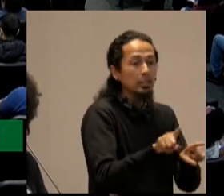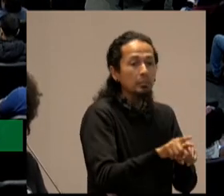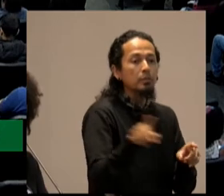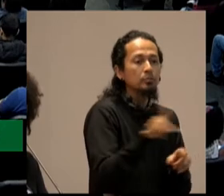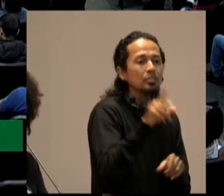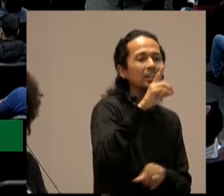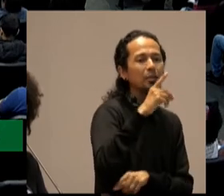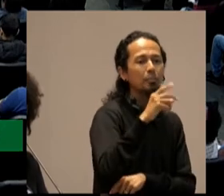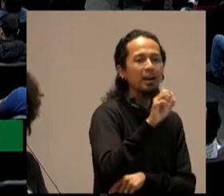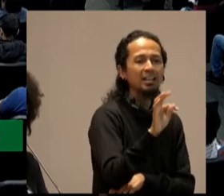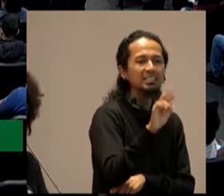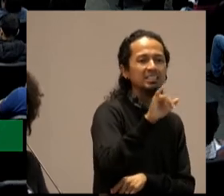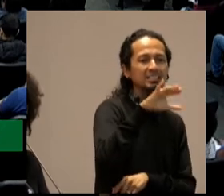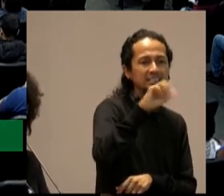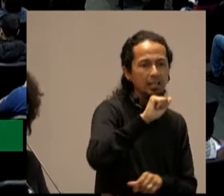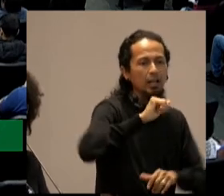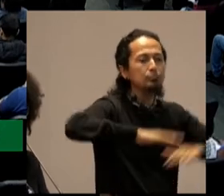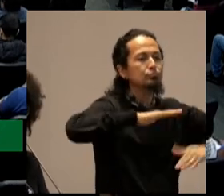Valim,